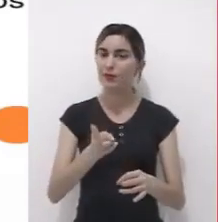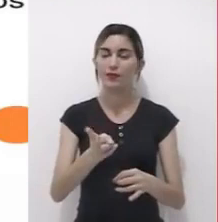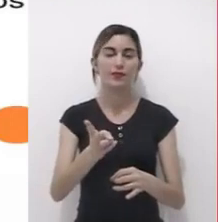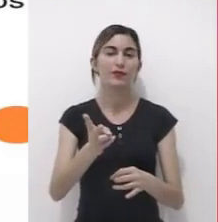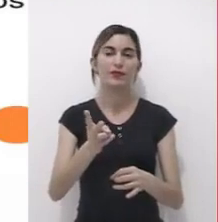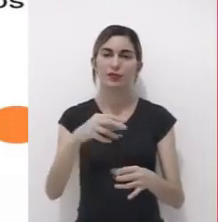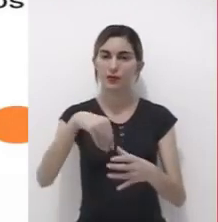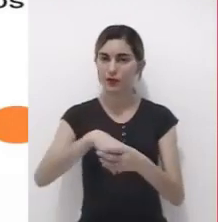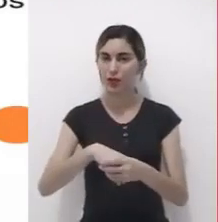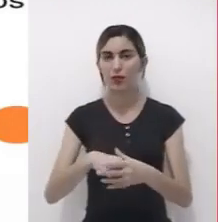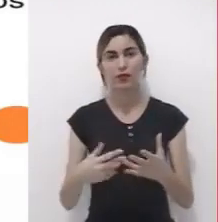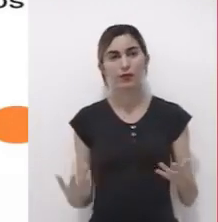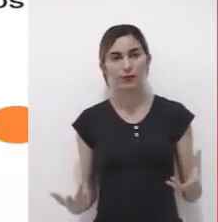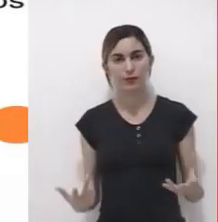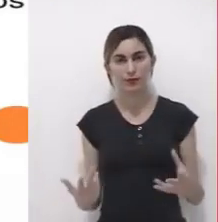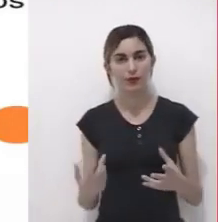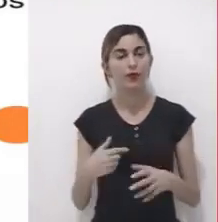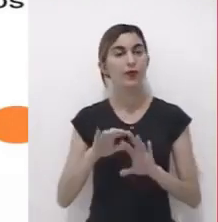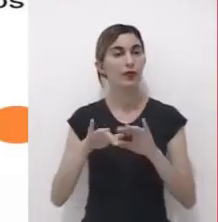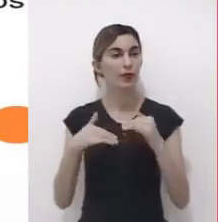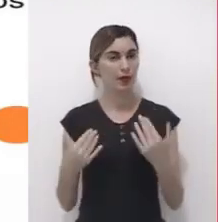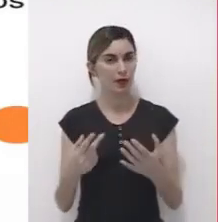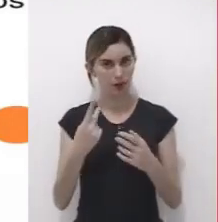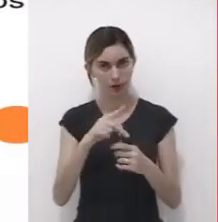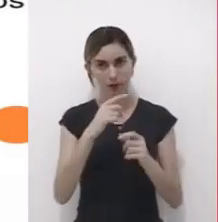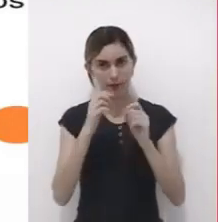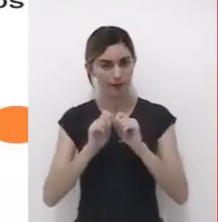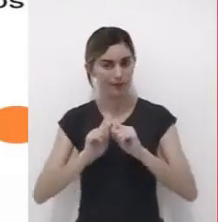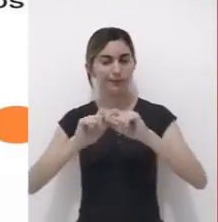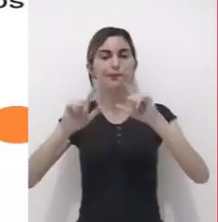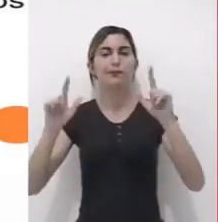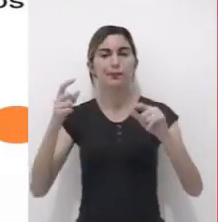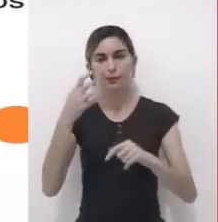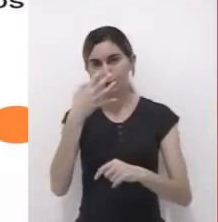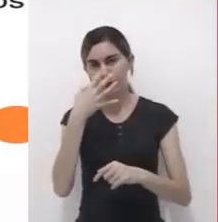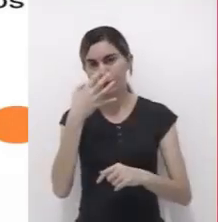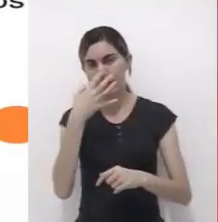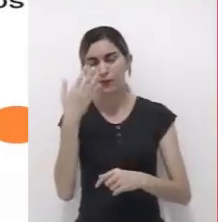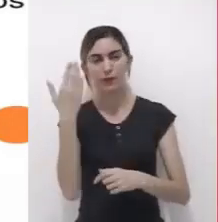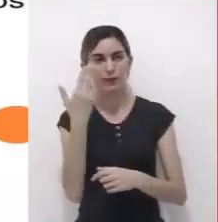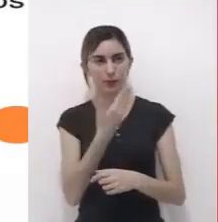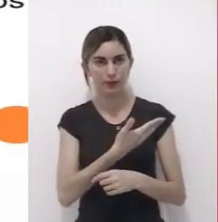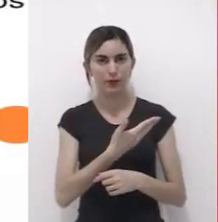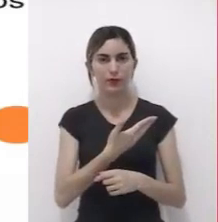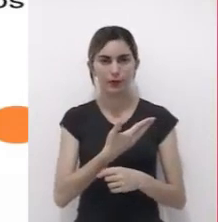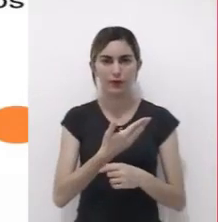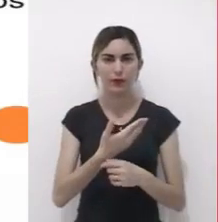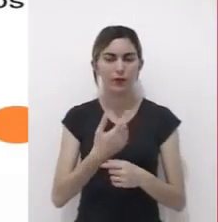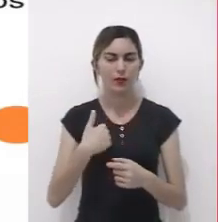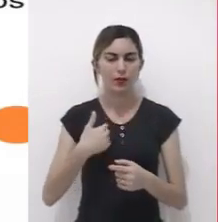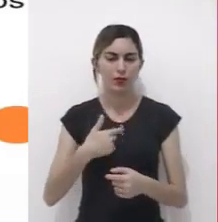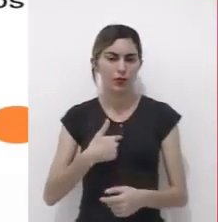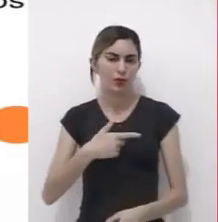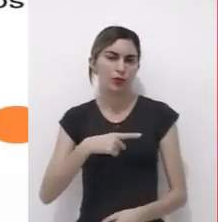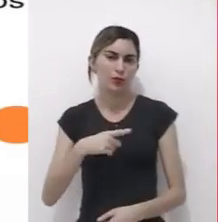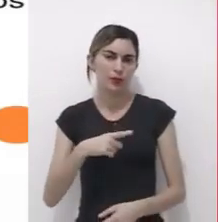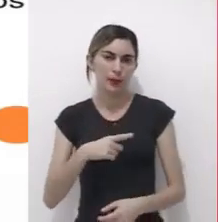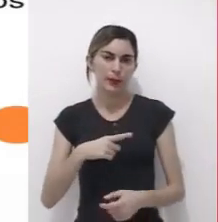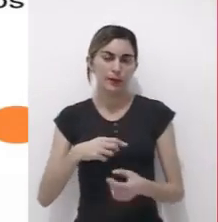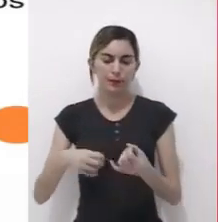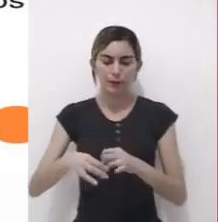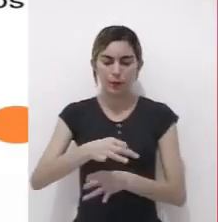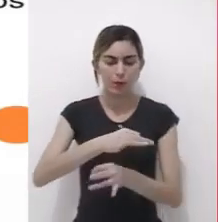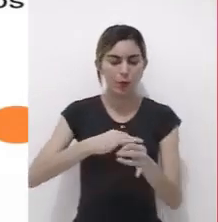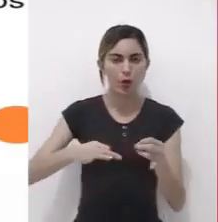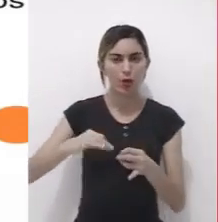estar presentes nos produtos. Então, nessa imagem, dá para observar nitidamente que a gente tem